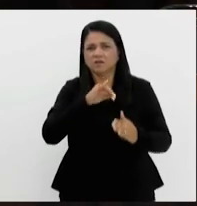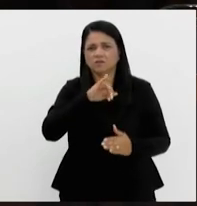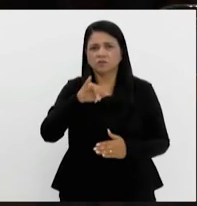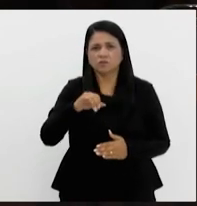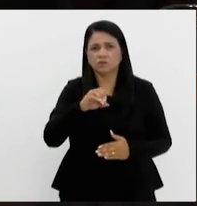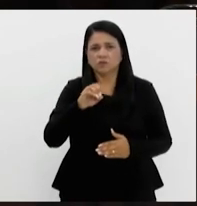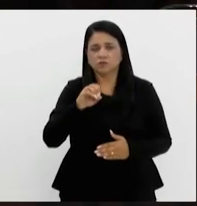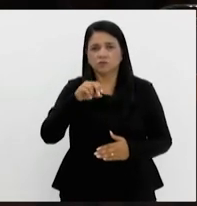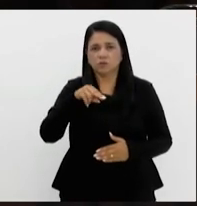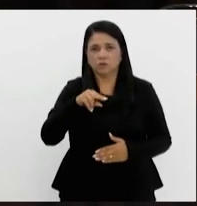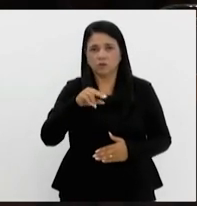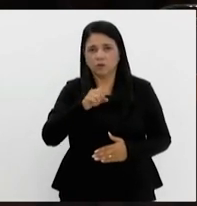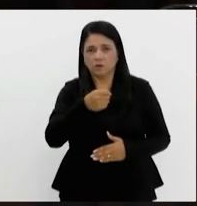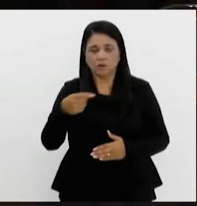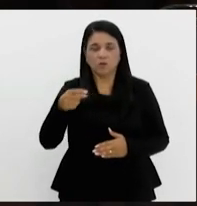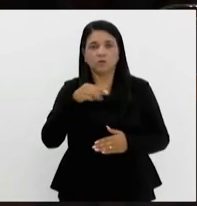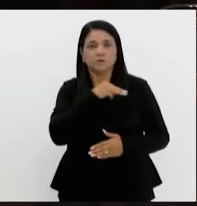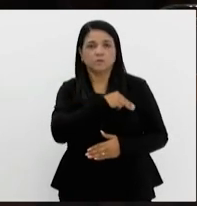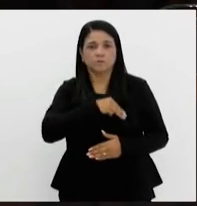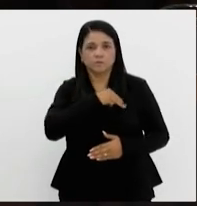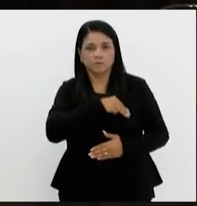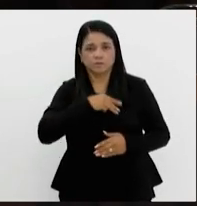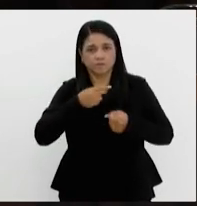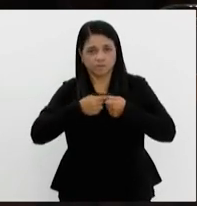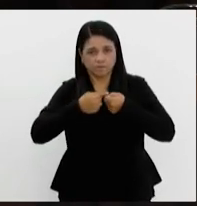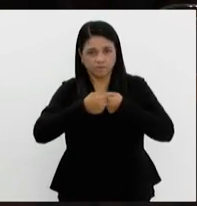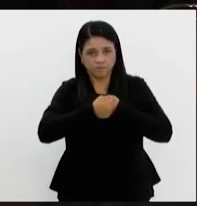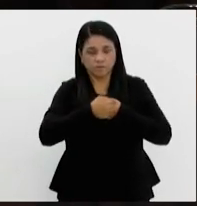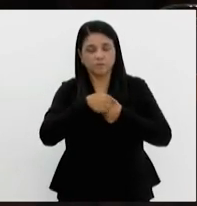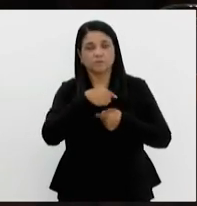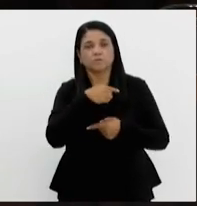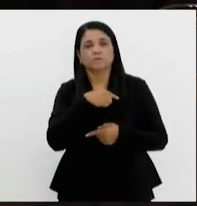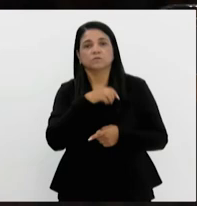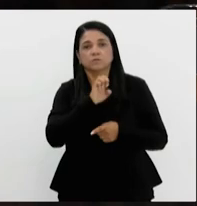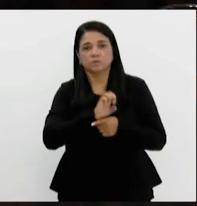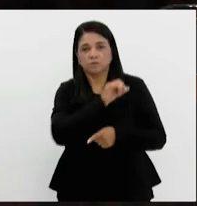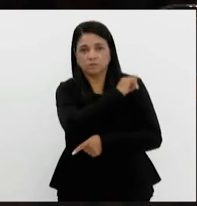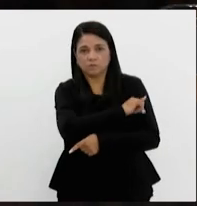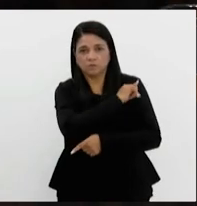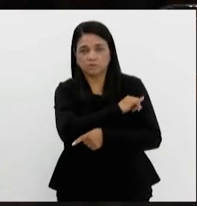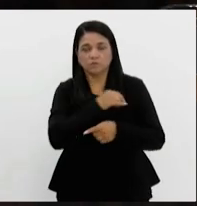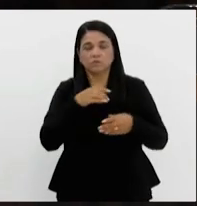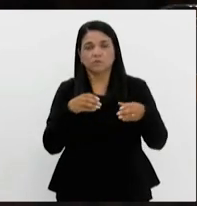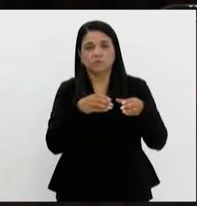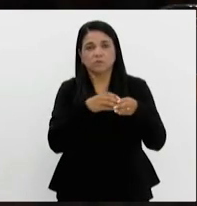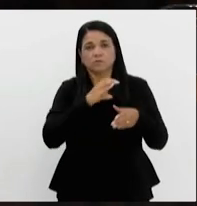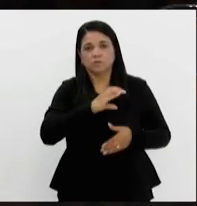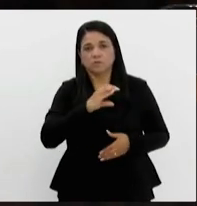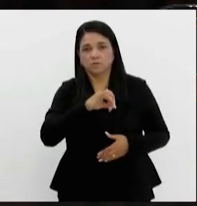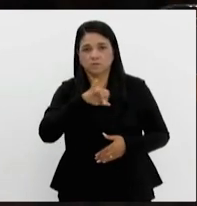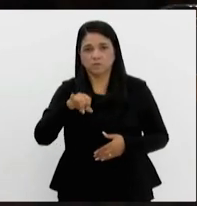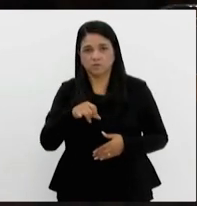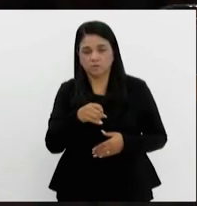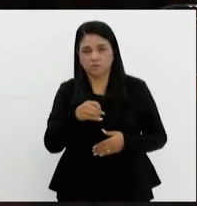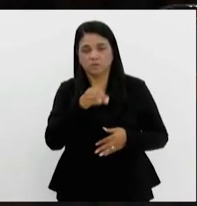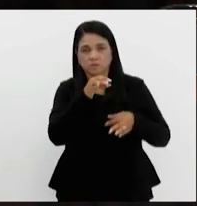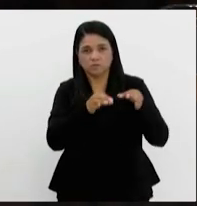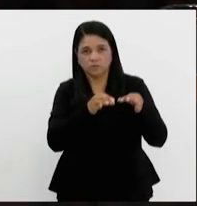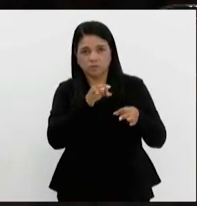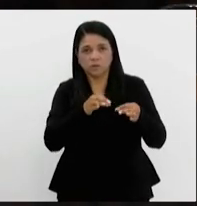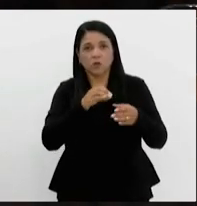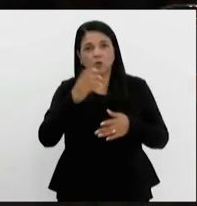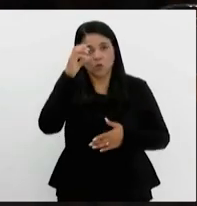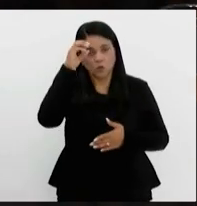Serrinha, no bairro de Madureira, no município do Rio de Janeiro. Pareceres das comissões de Constituição e Justiça pela juridicidade, de